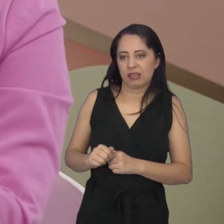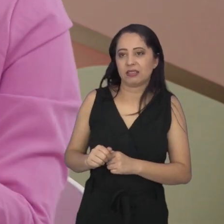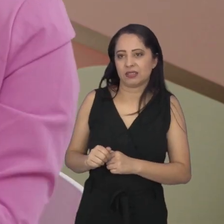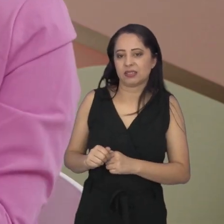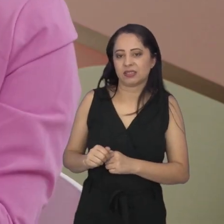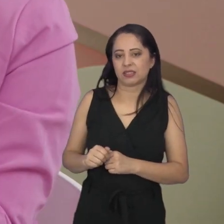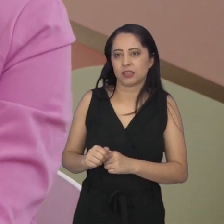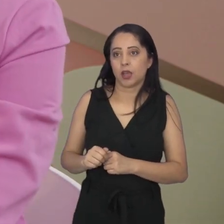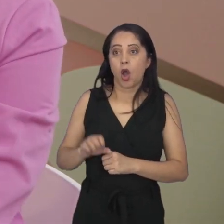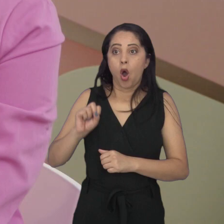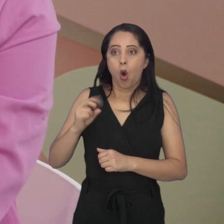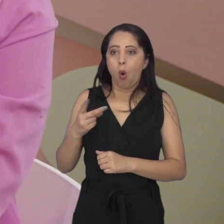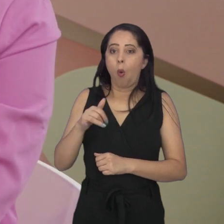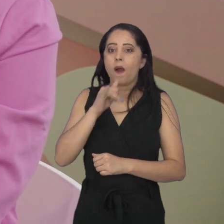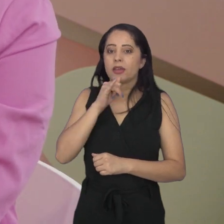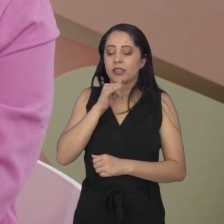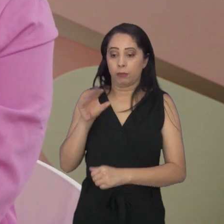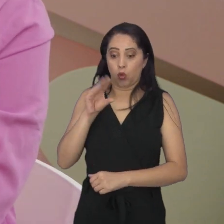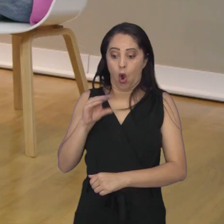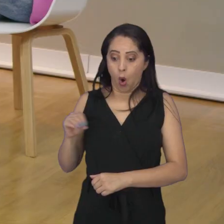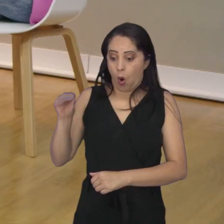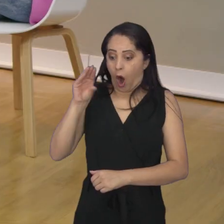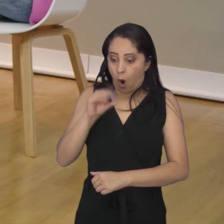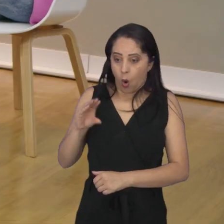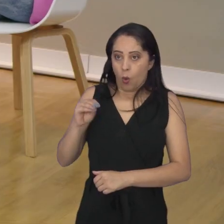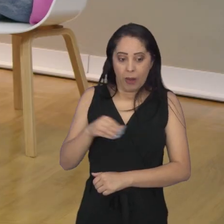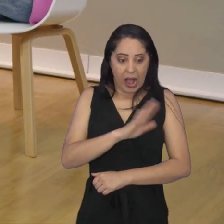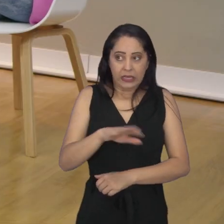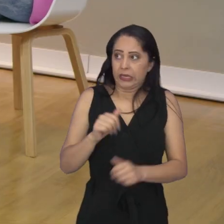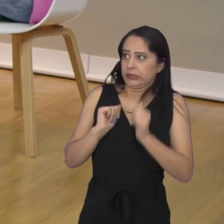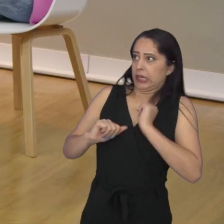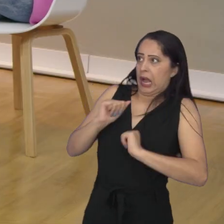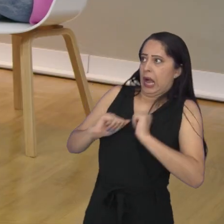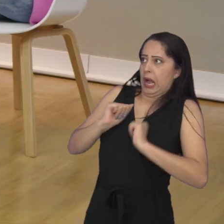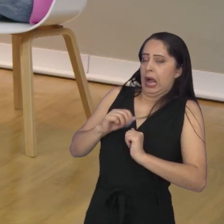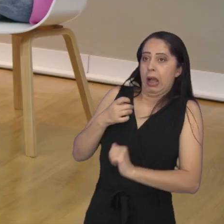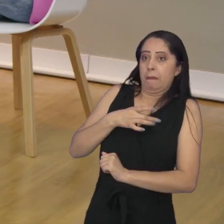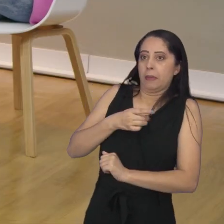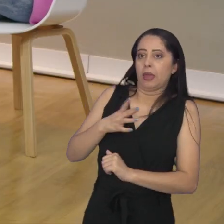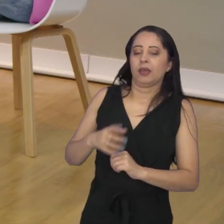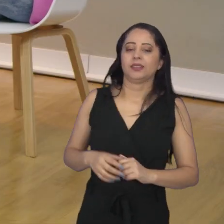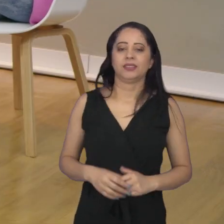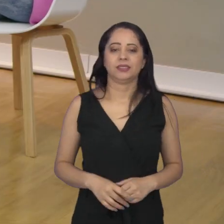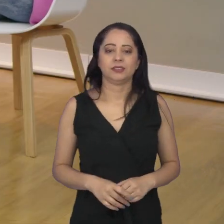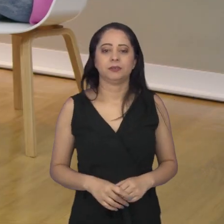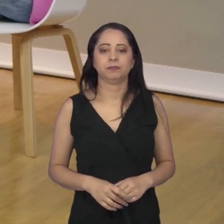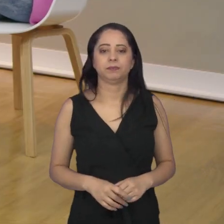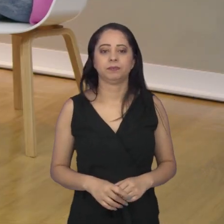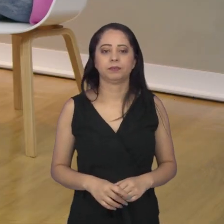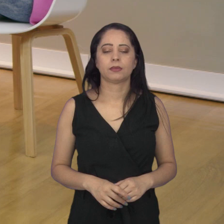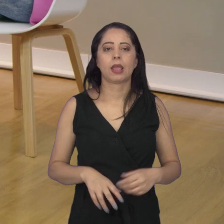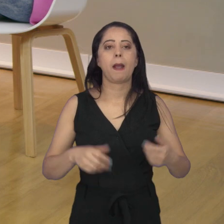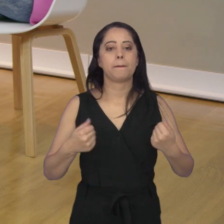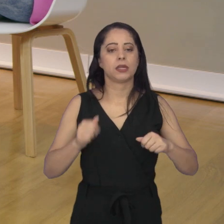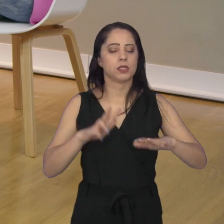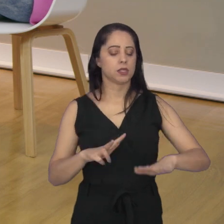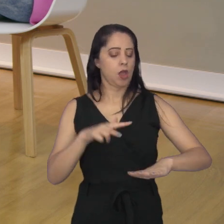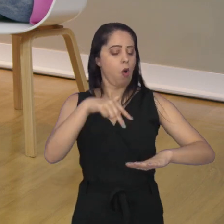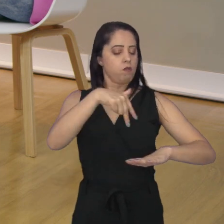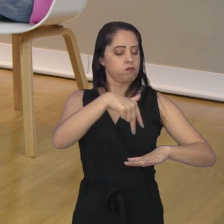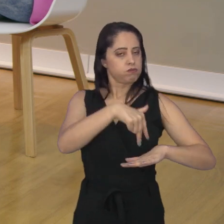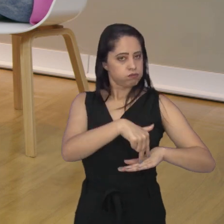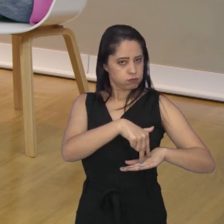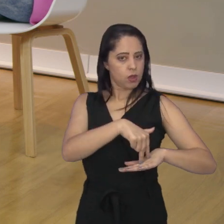tom muito grave, eu vou deixar aquela criança com Assustada, medo. claro. Exato. Vamos para a próxima. Posicione-se com muito